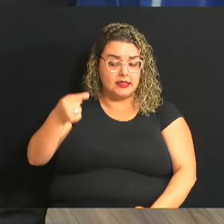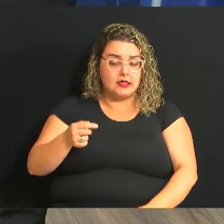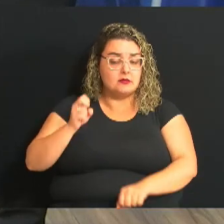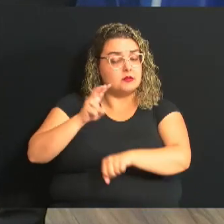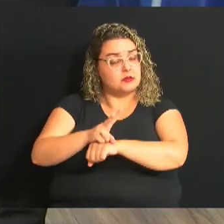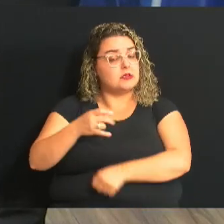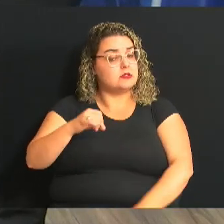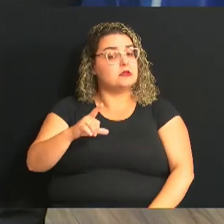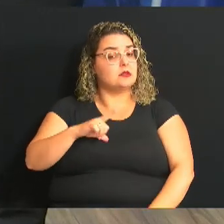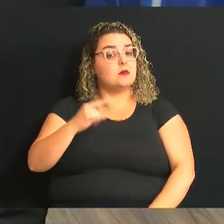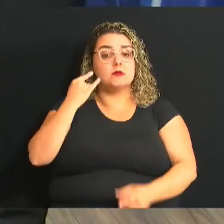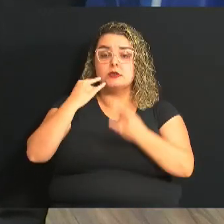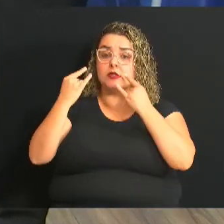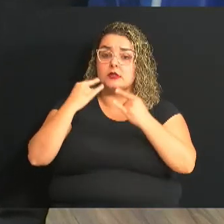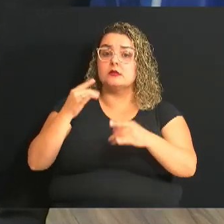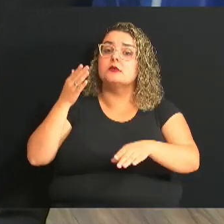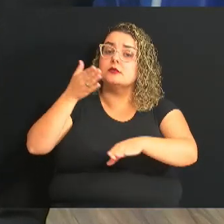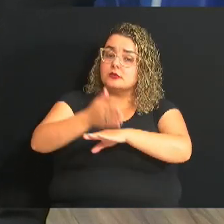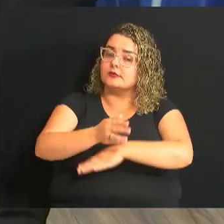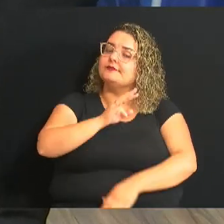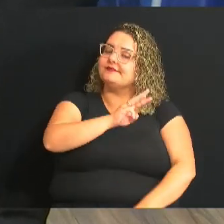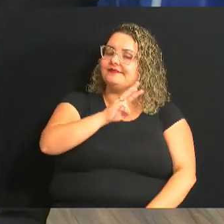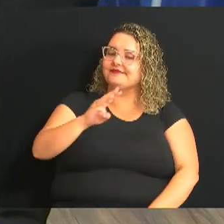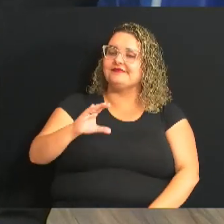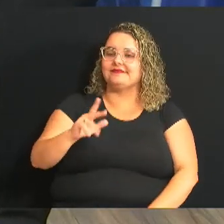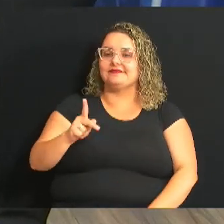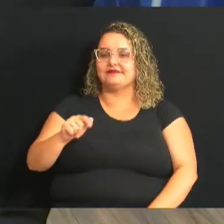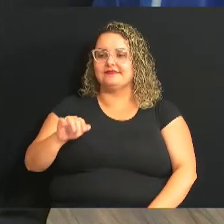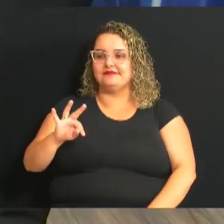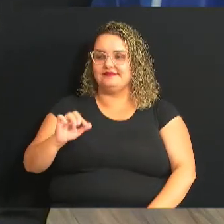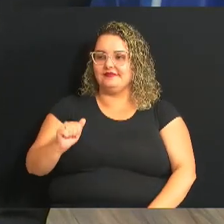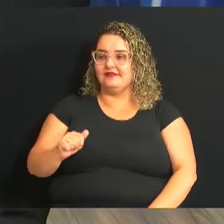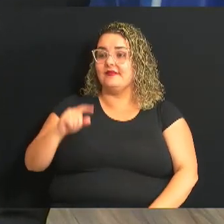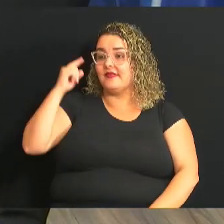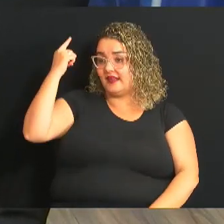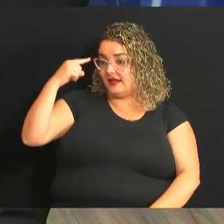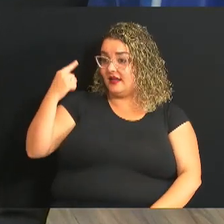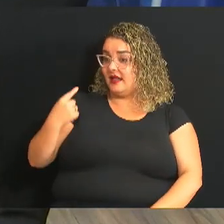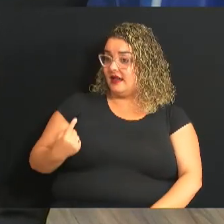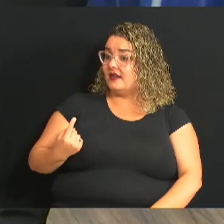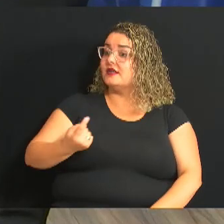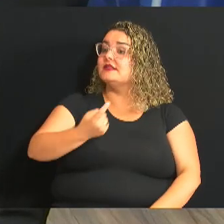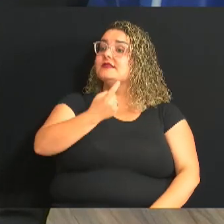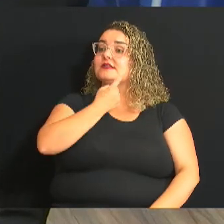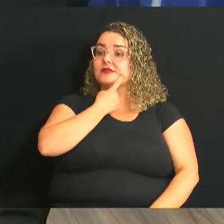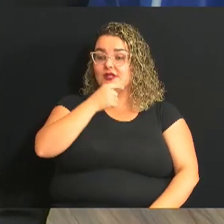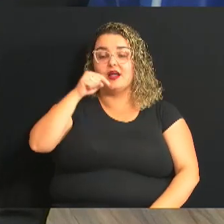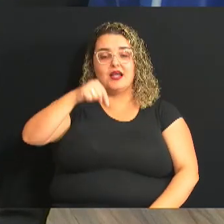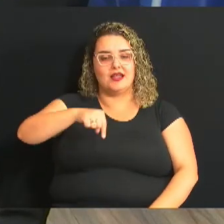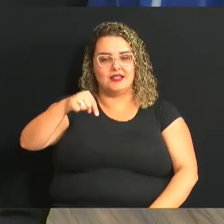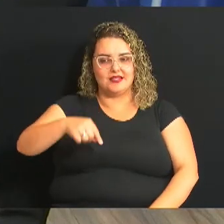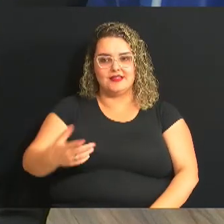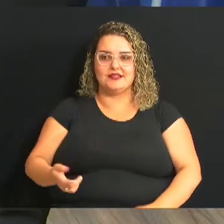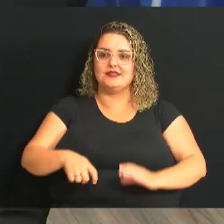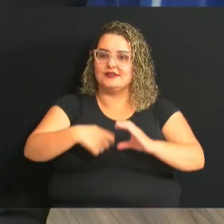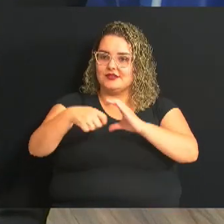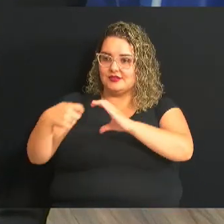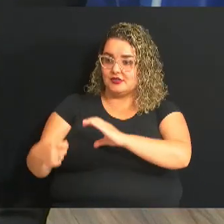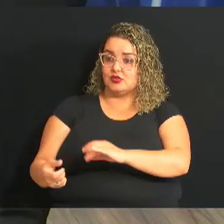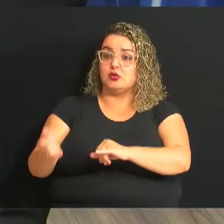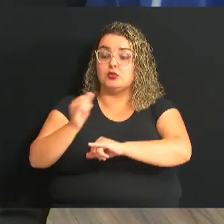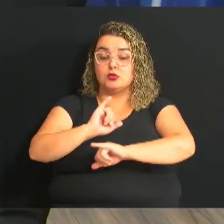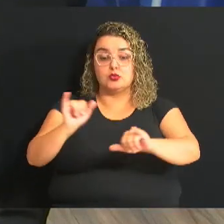delas, é só acessar o site do CEPAT Campinas. Mirna Abreu já está aqui nos nossos estúdios, hora das notícias da Metrópole